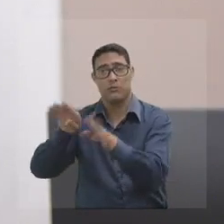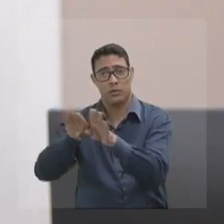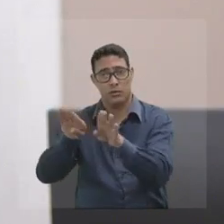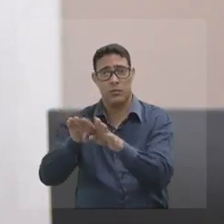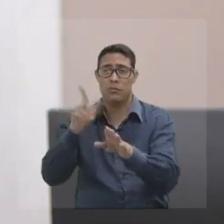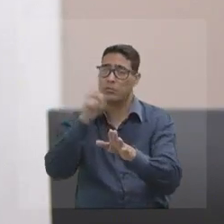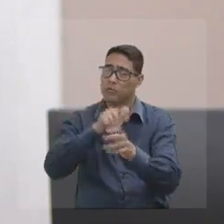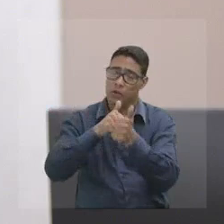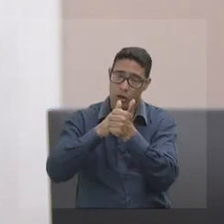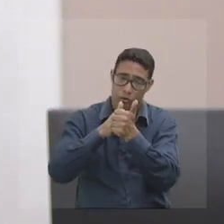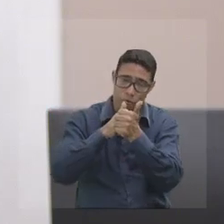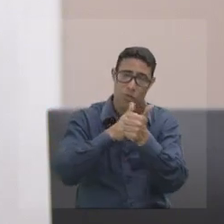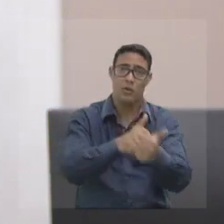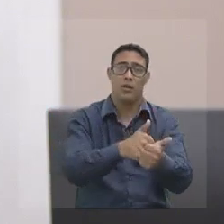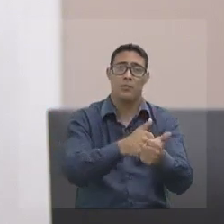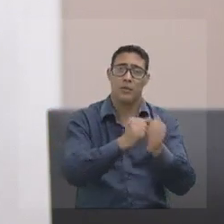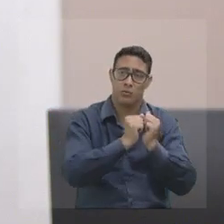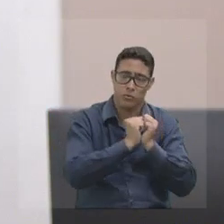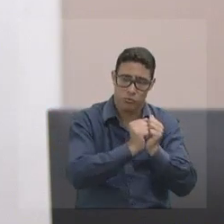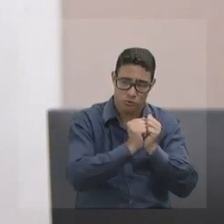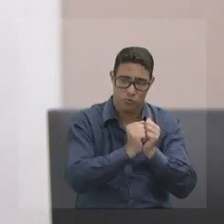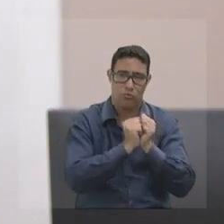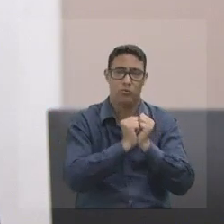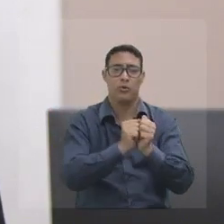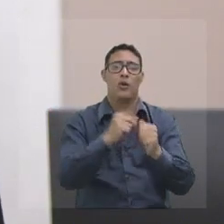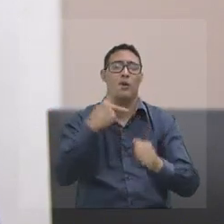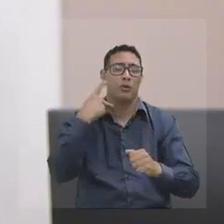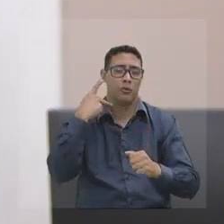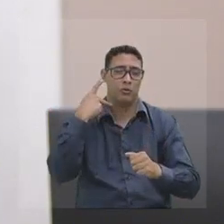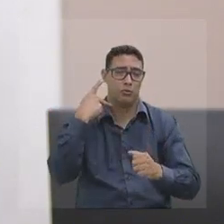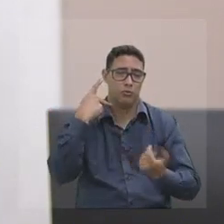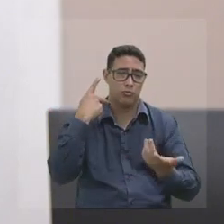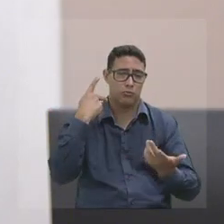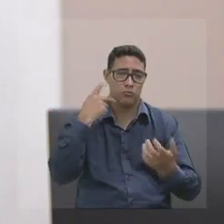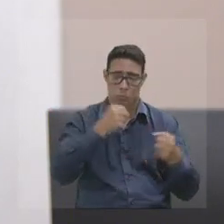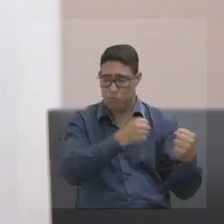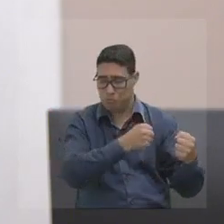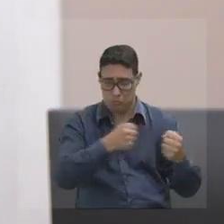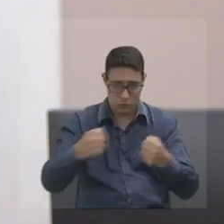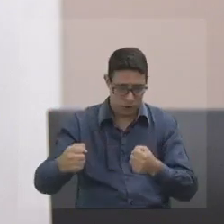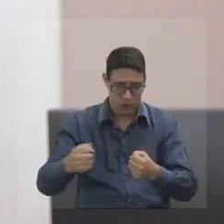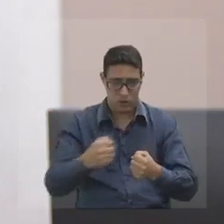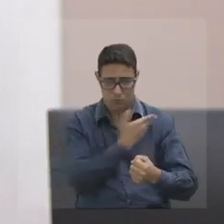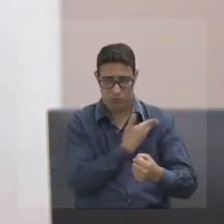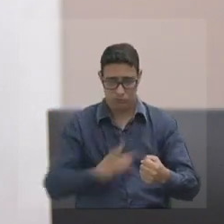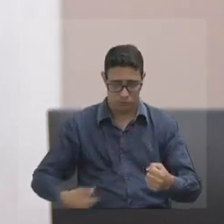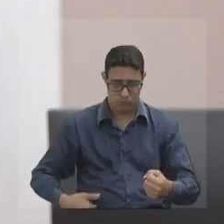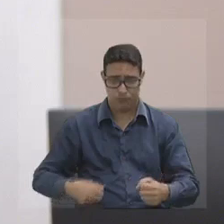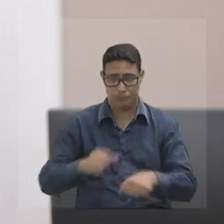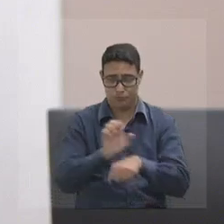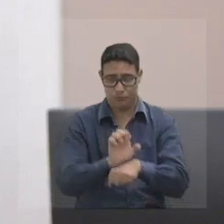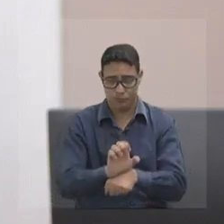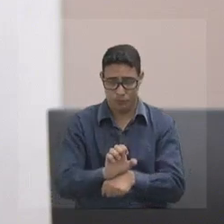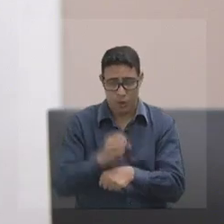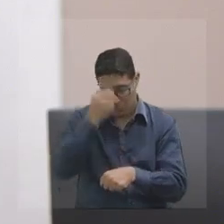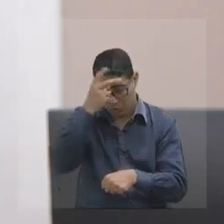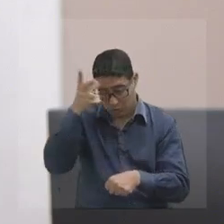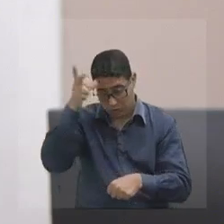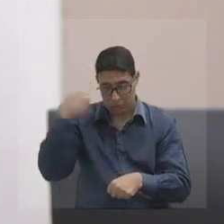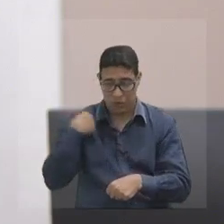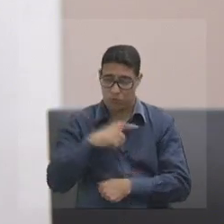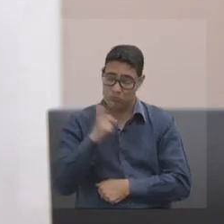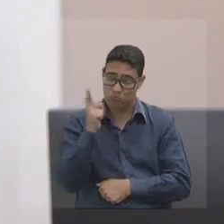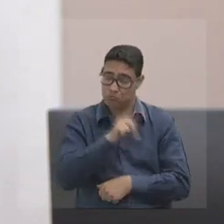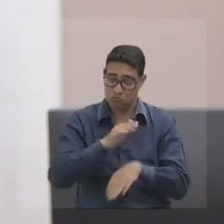um acompanhamento mais de perto junto com poder público municipal para que a gente tenha uma redução expressiva do desmatamento